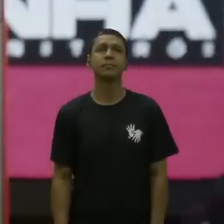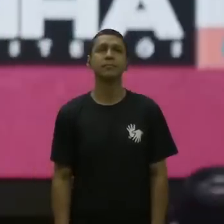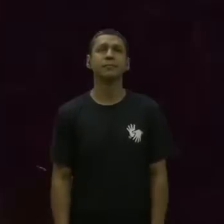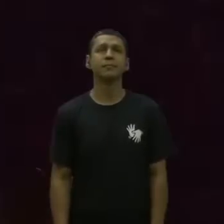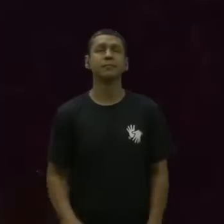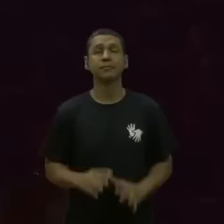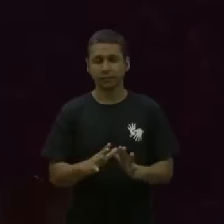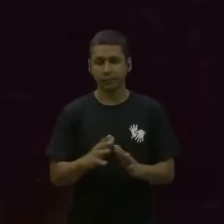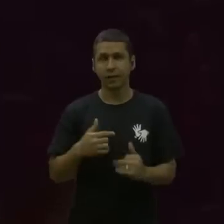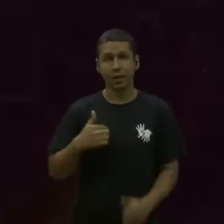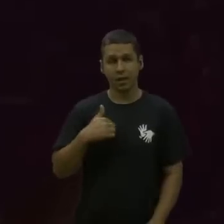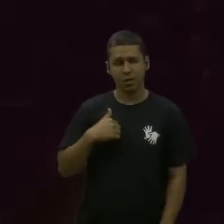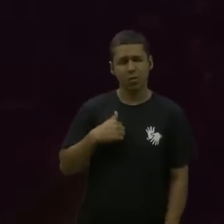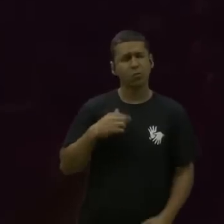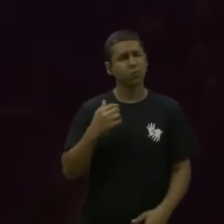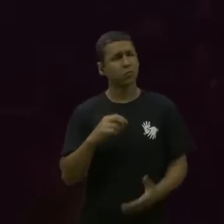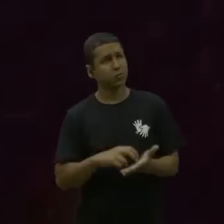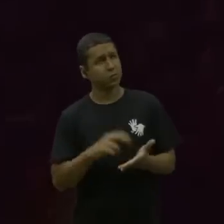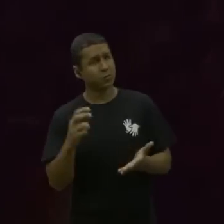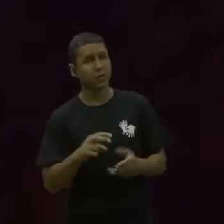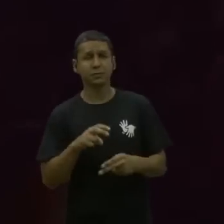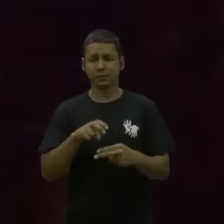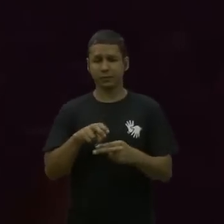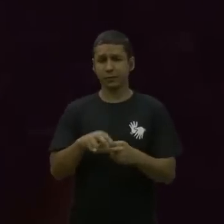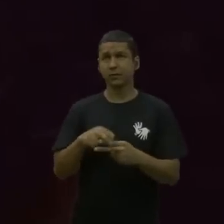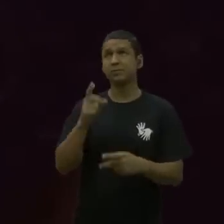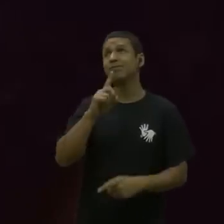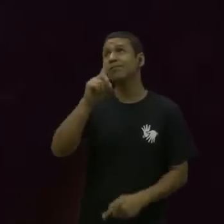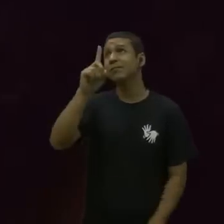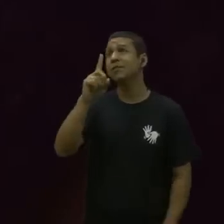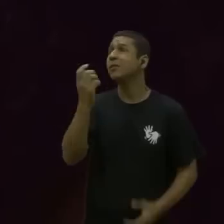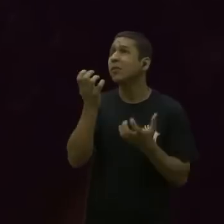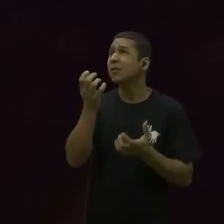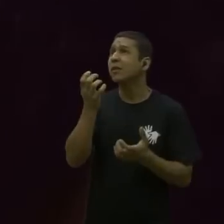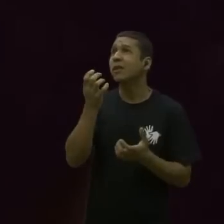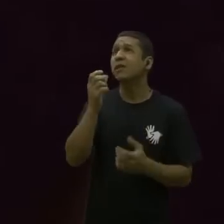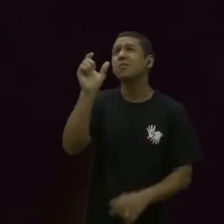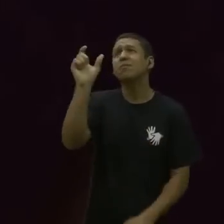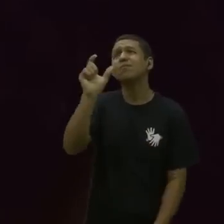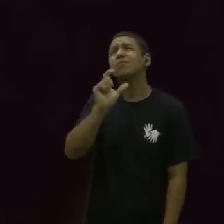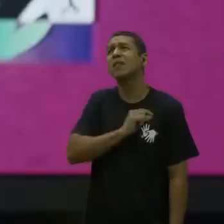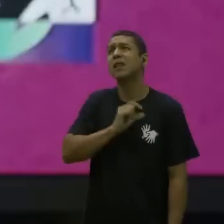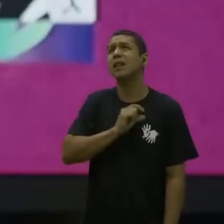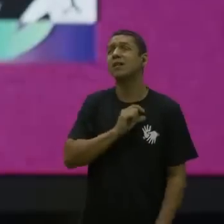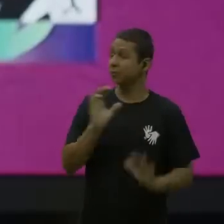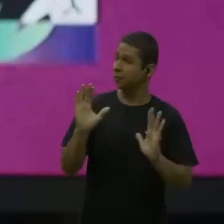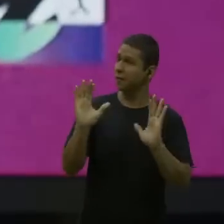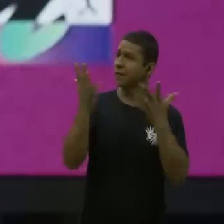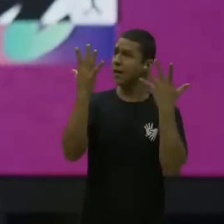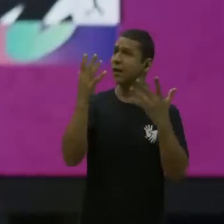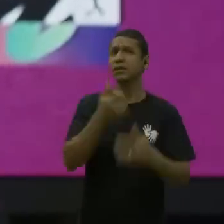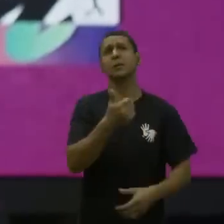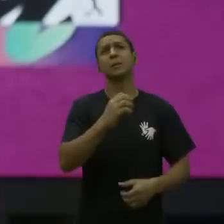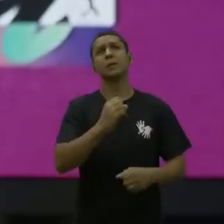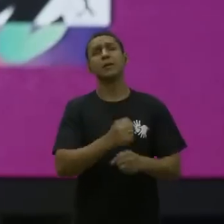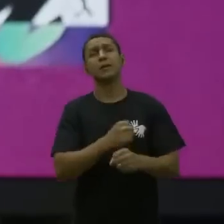Eu sentei hoje pela manhã e eu disse: Deus, eu quero uma palavra de festa para 10